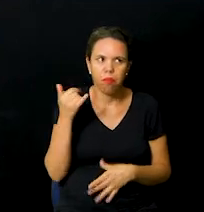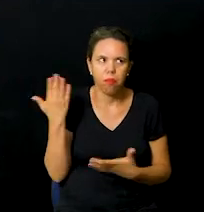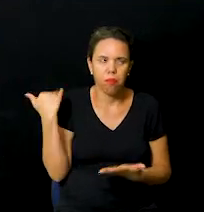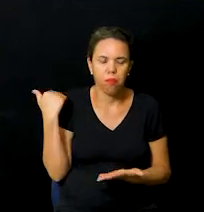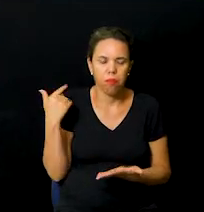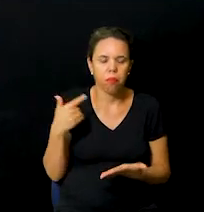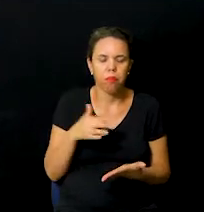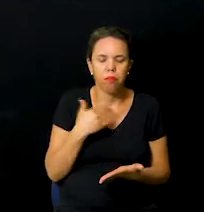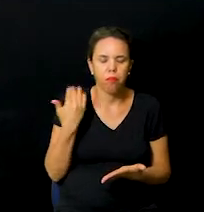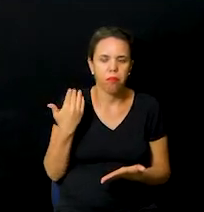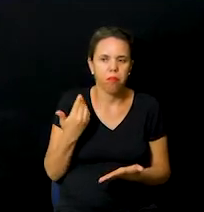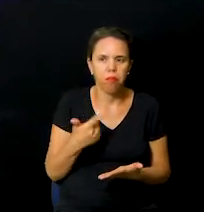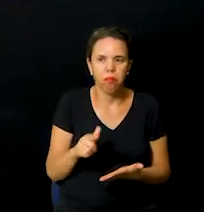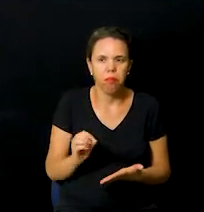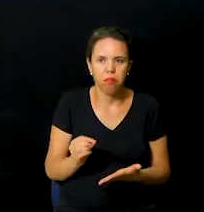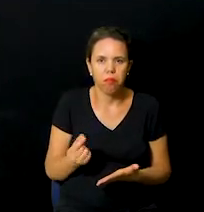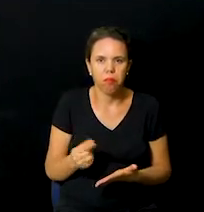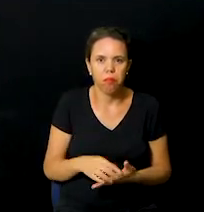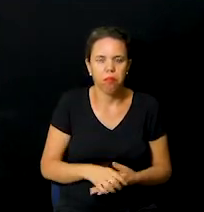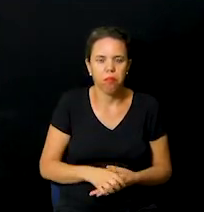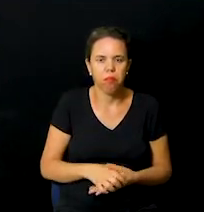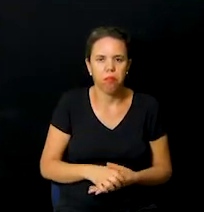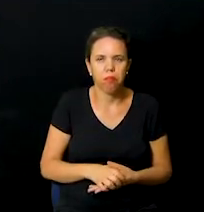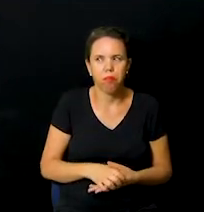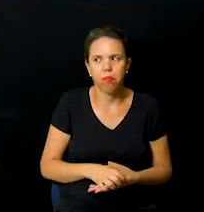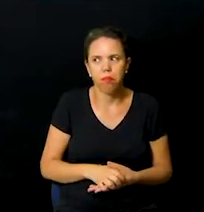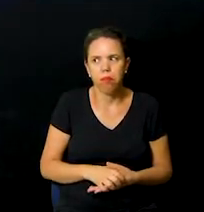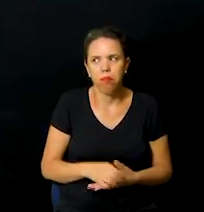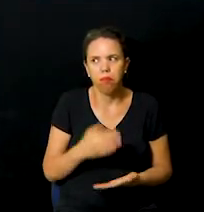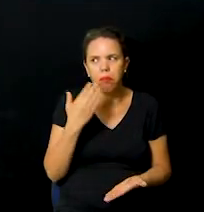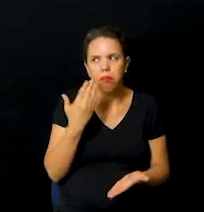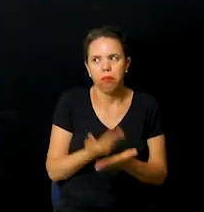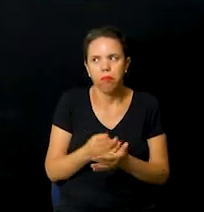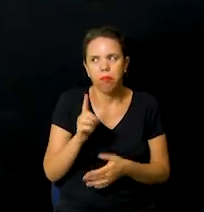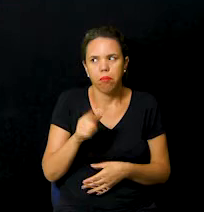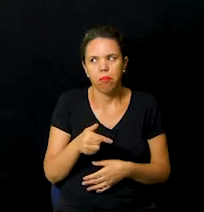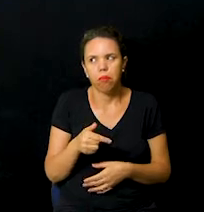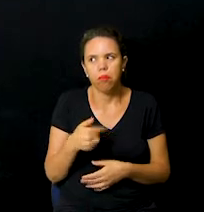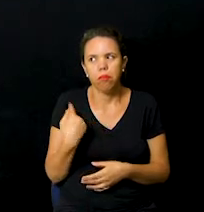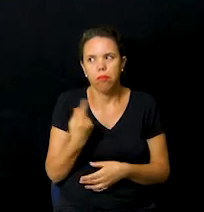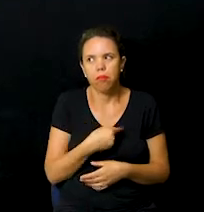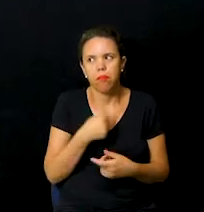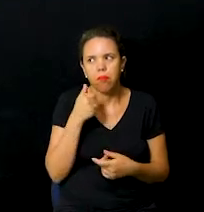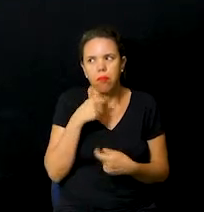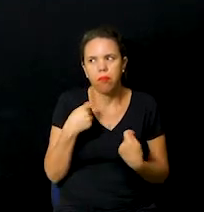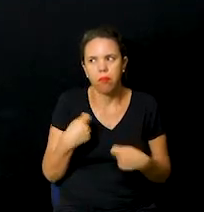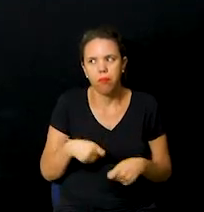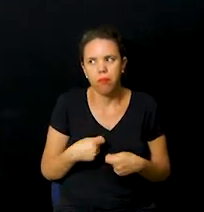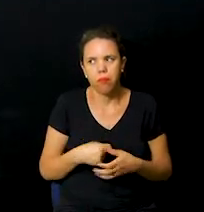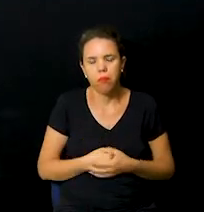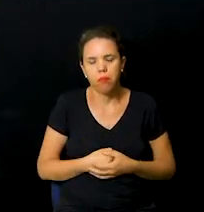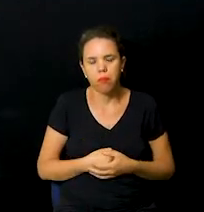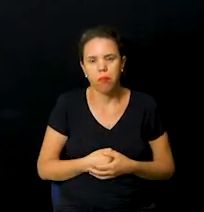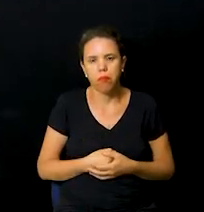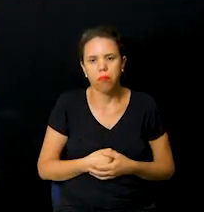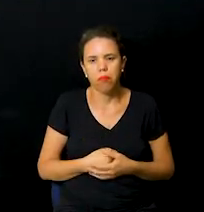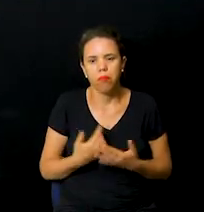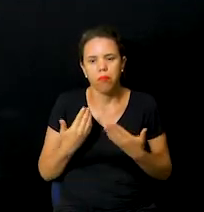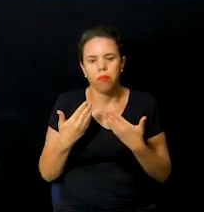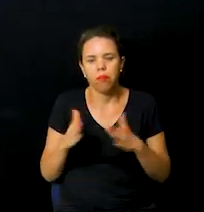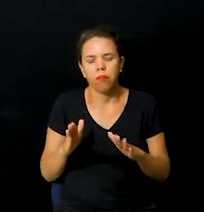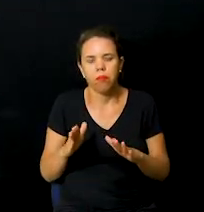fax, eu estaria morta. Então, eu acredito que esse é o olhar que nós mulheres